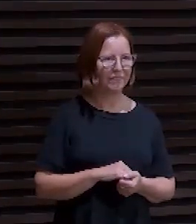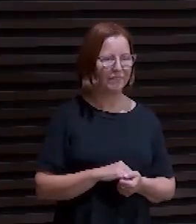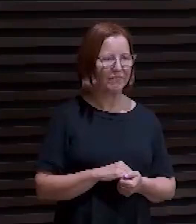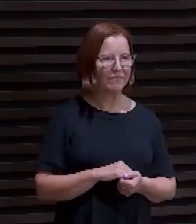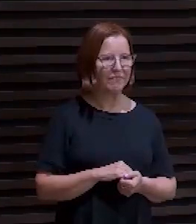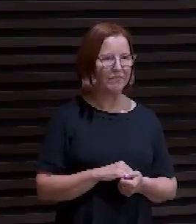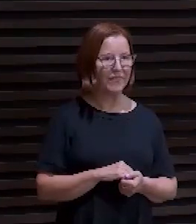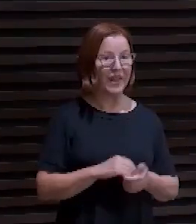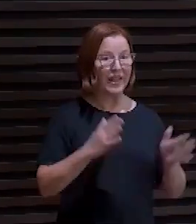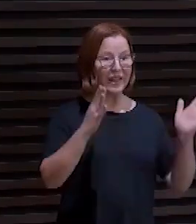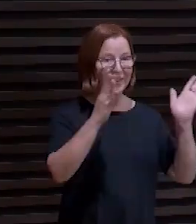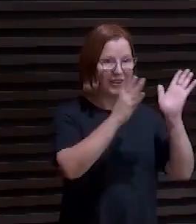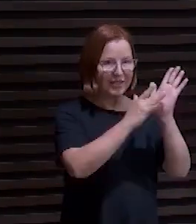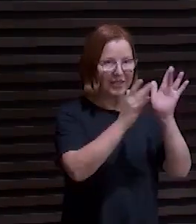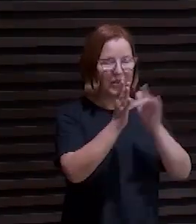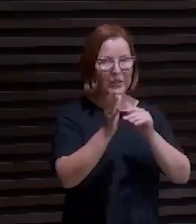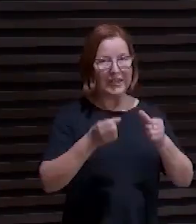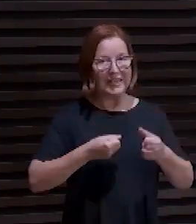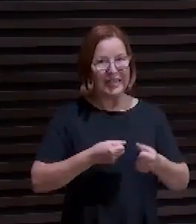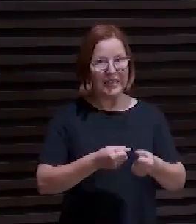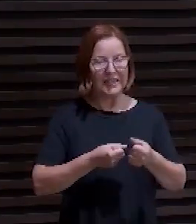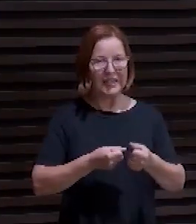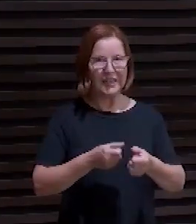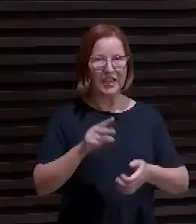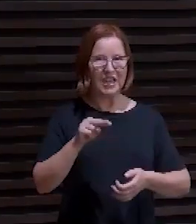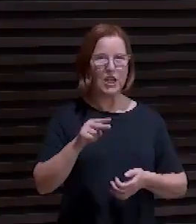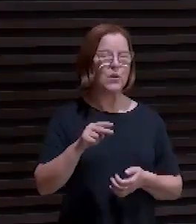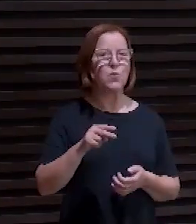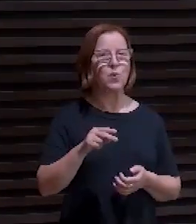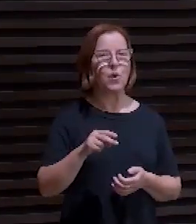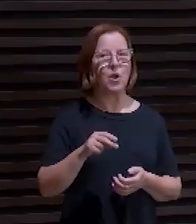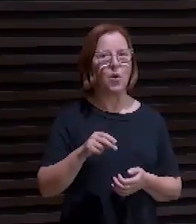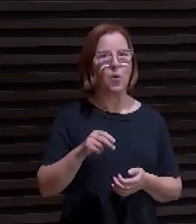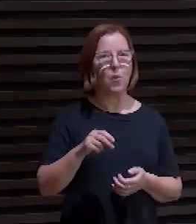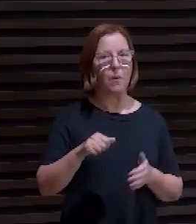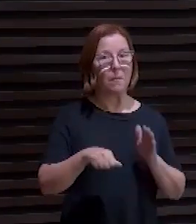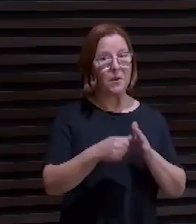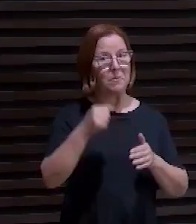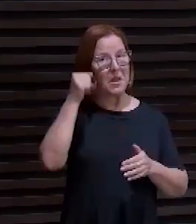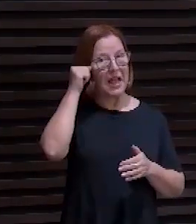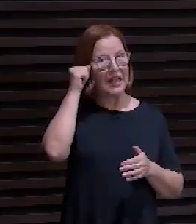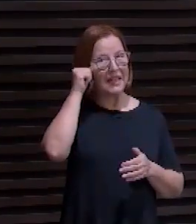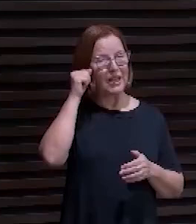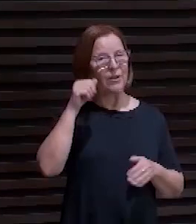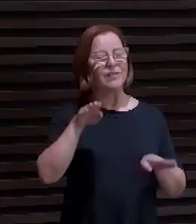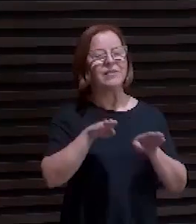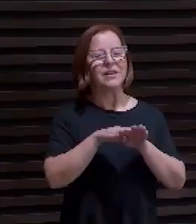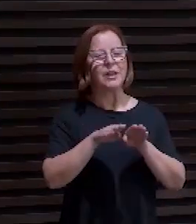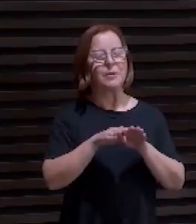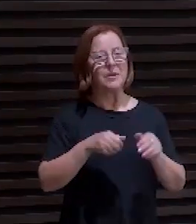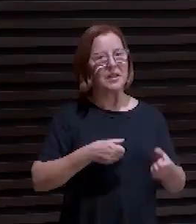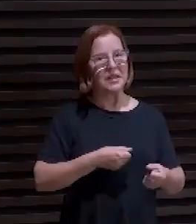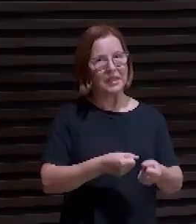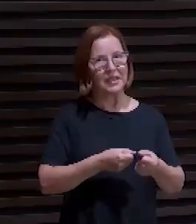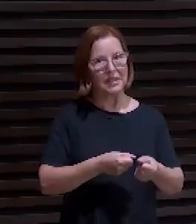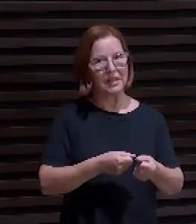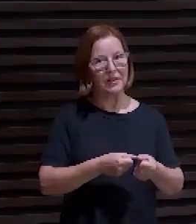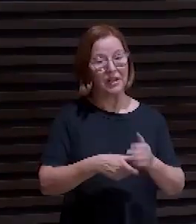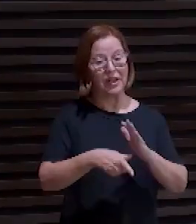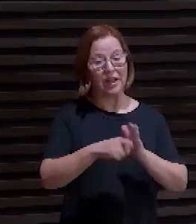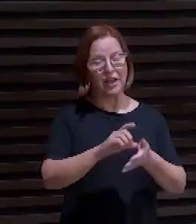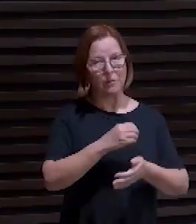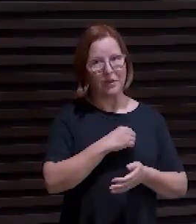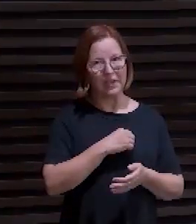Ele foi tentado, como o primeiro Adão também foi tentado, quando não tinha pecado. Adão